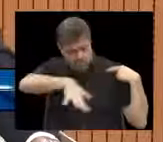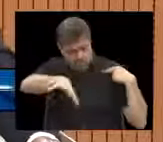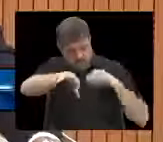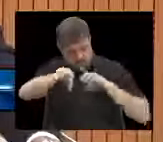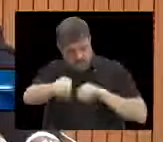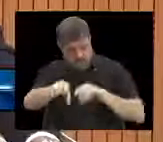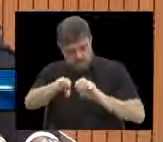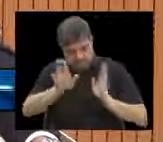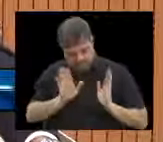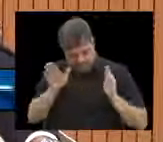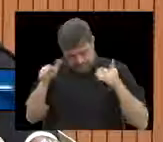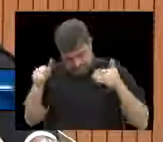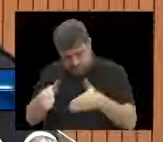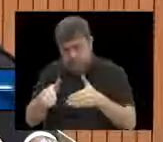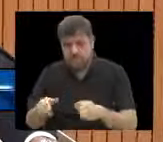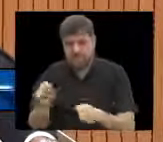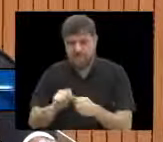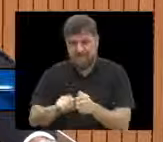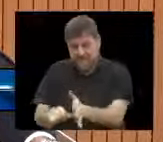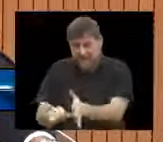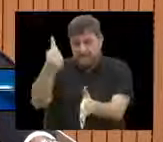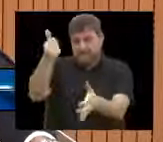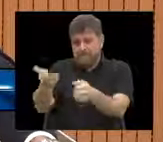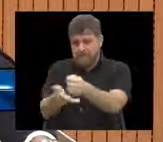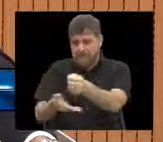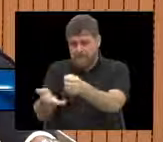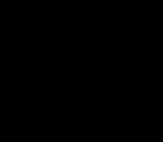colocando a educação como prioridade